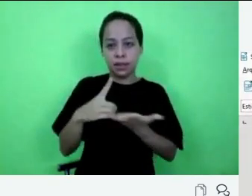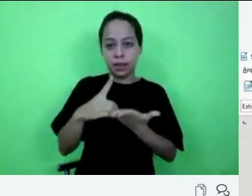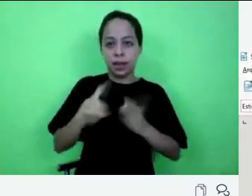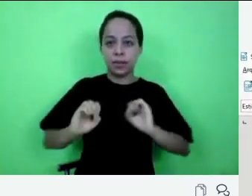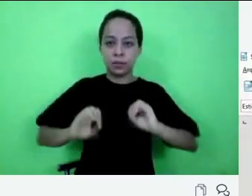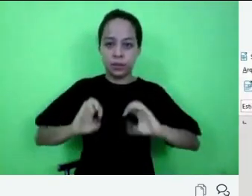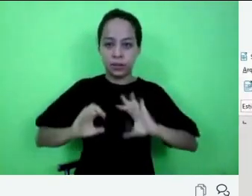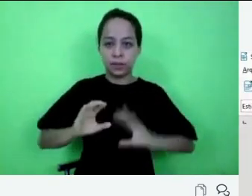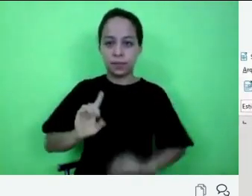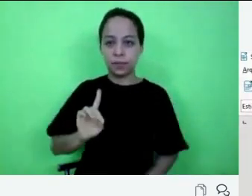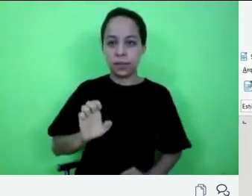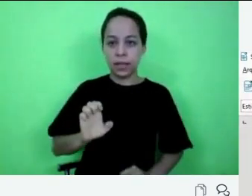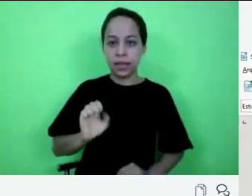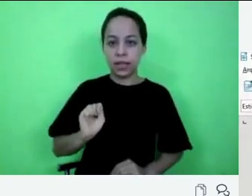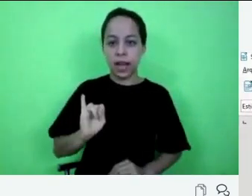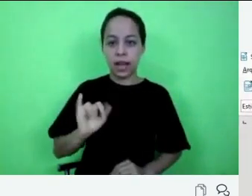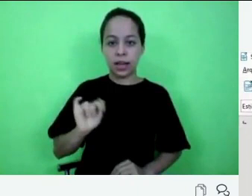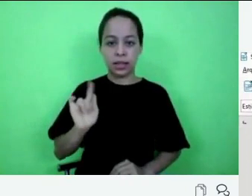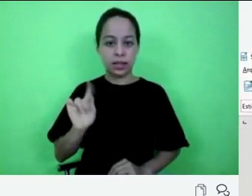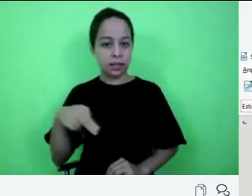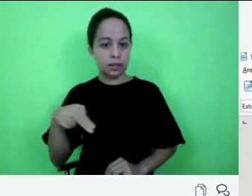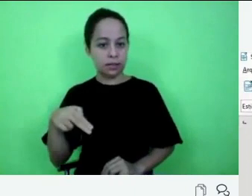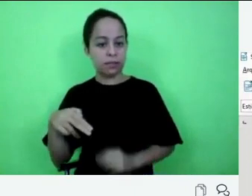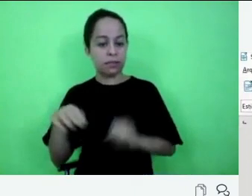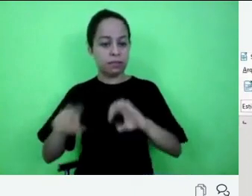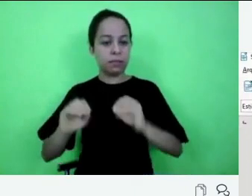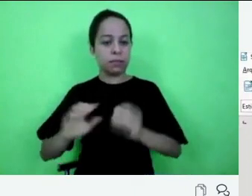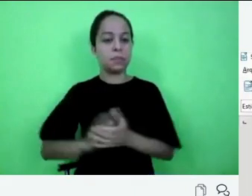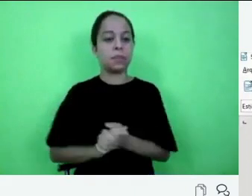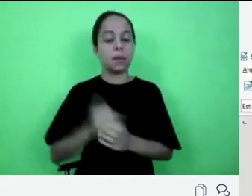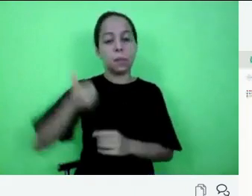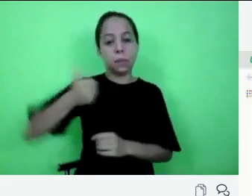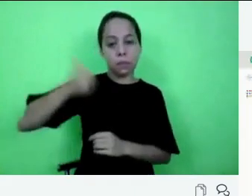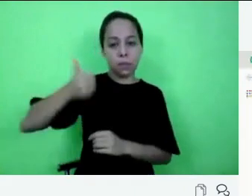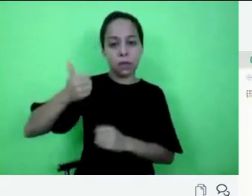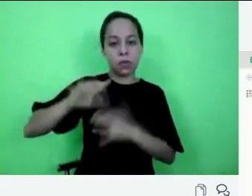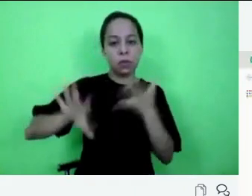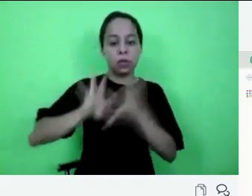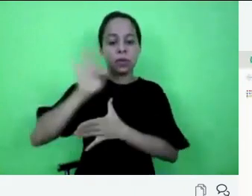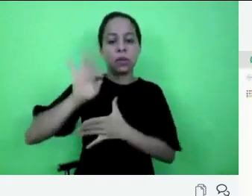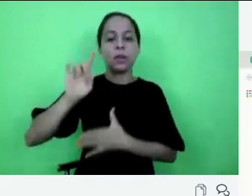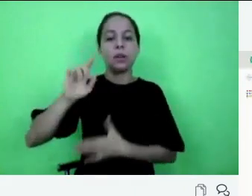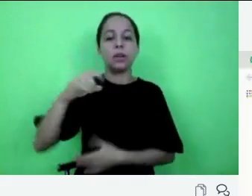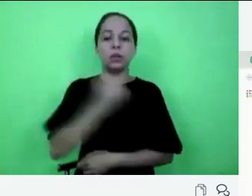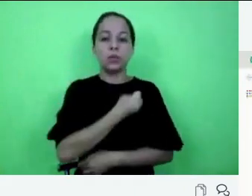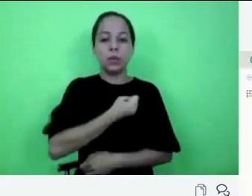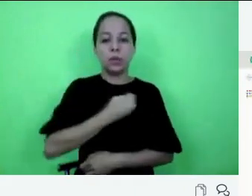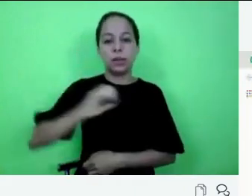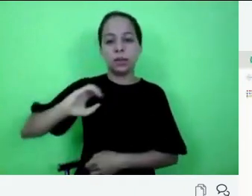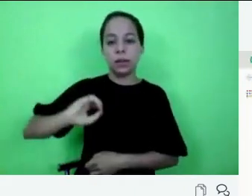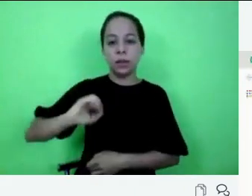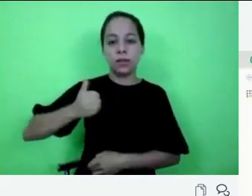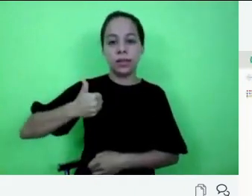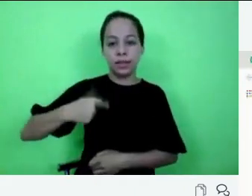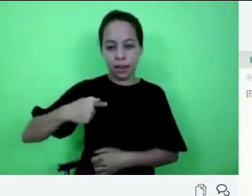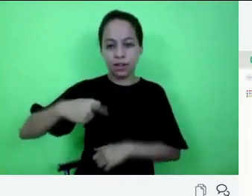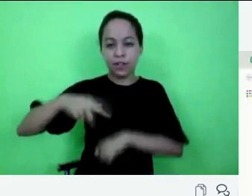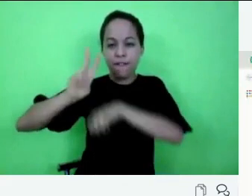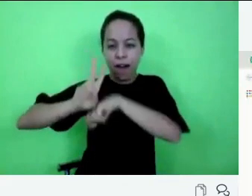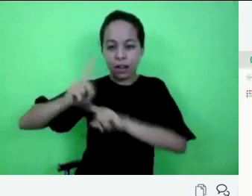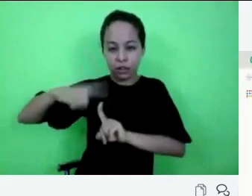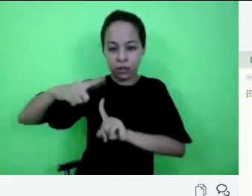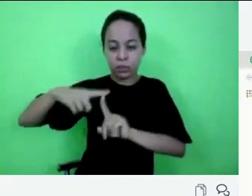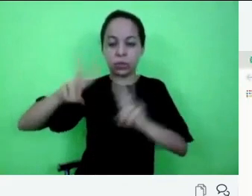educacional. O primeiro sorteio será do código 017. Vagas destinadas ao público